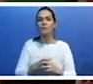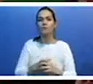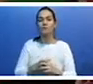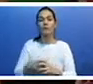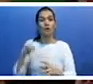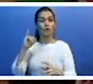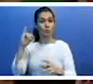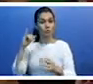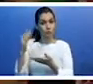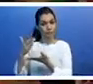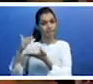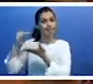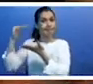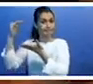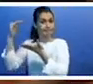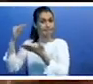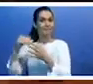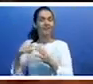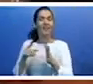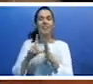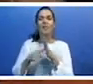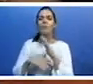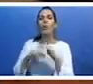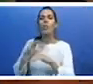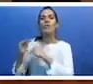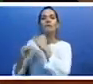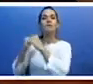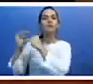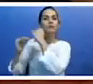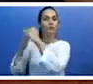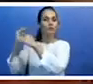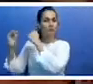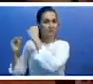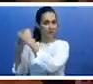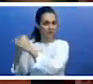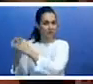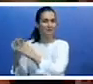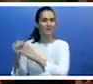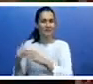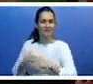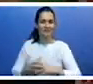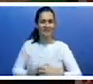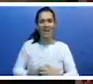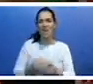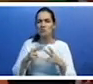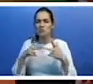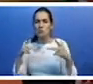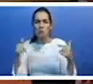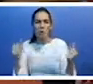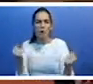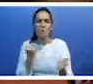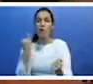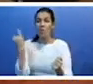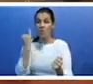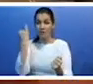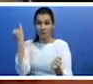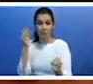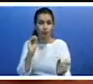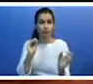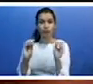do assunto. Depois vem o desenvolvimento do assunto, os dados, né?